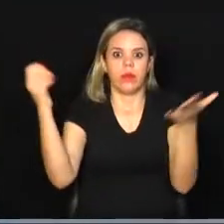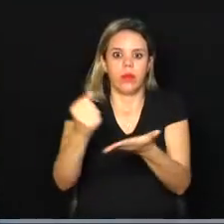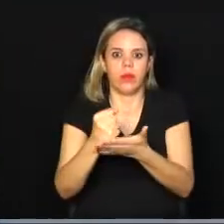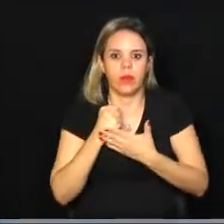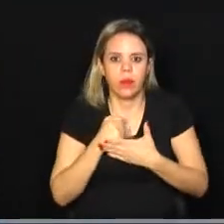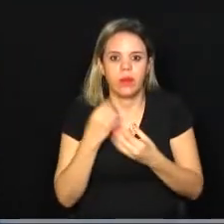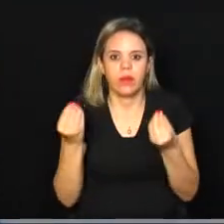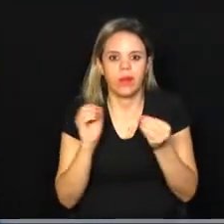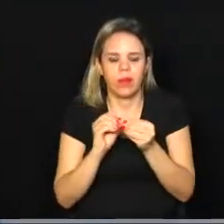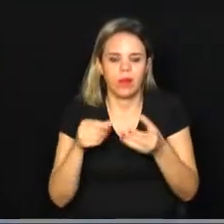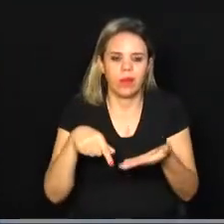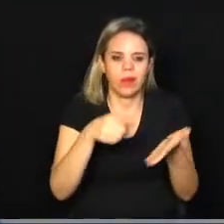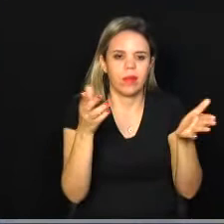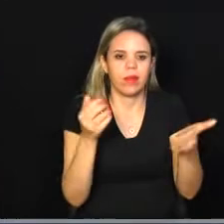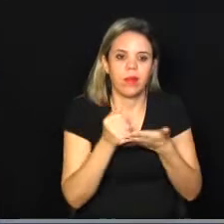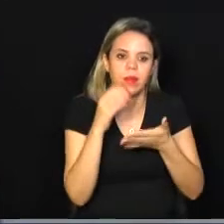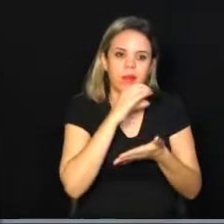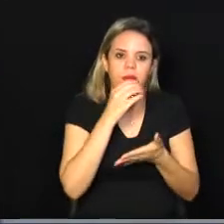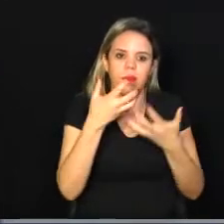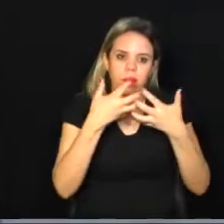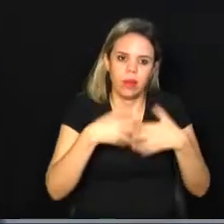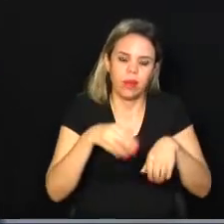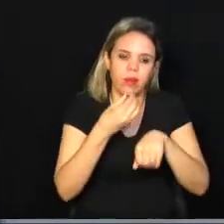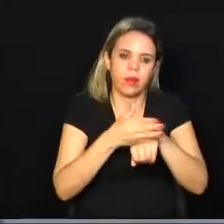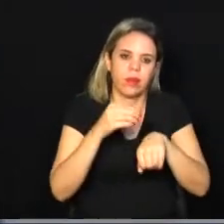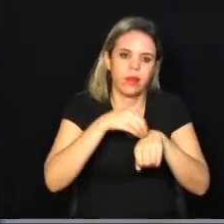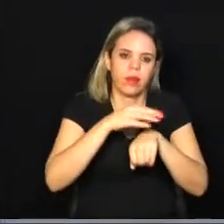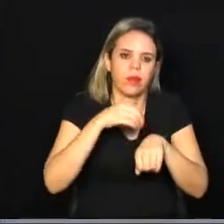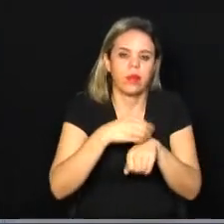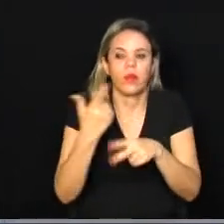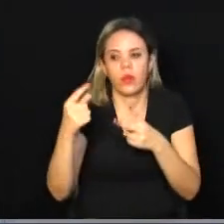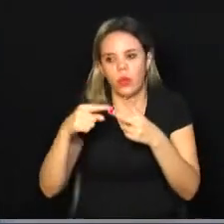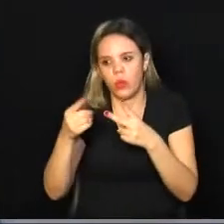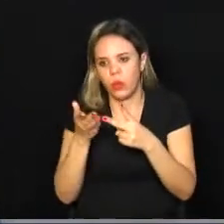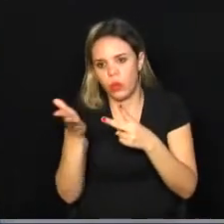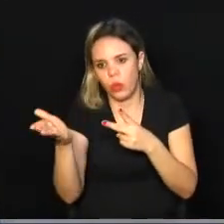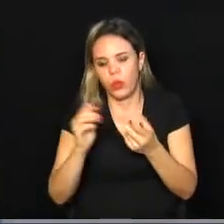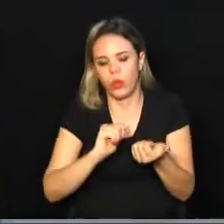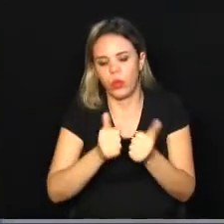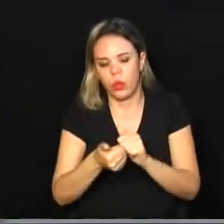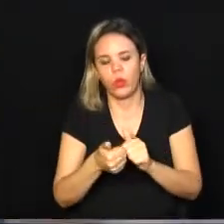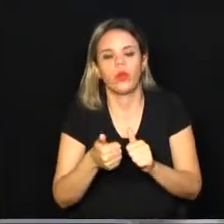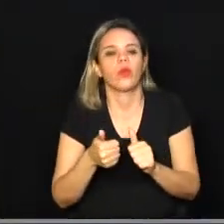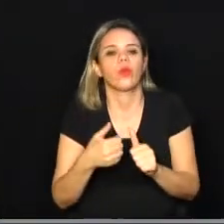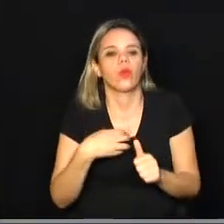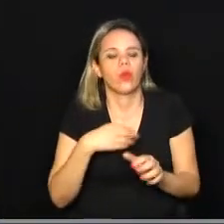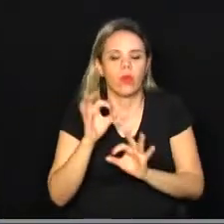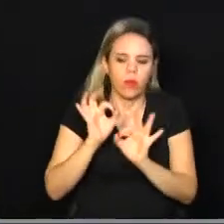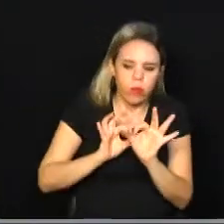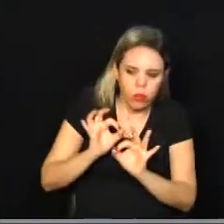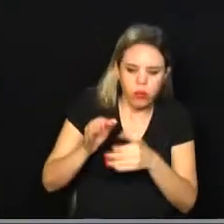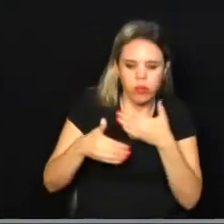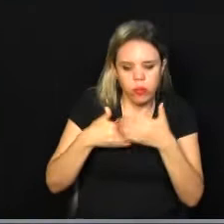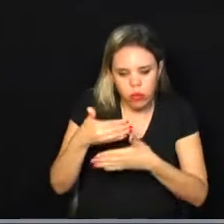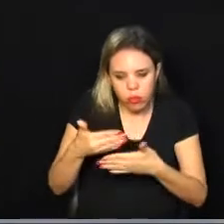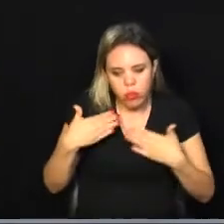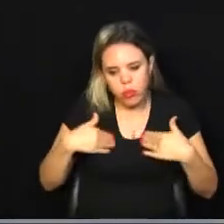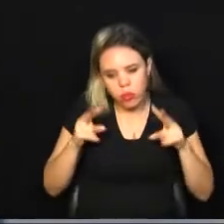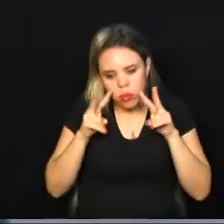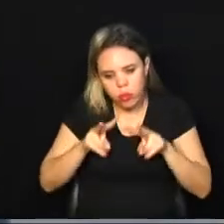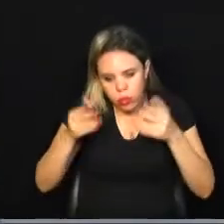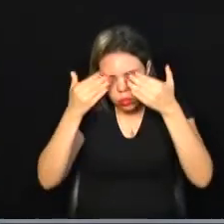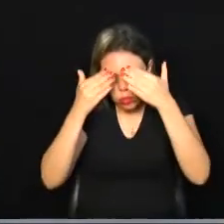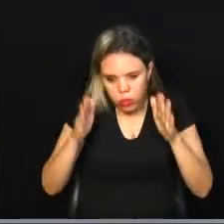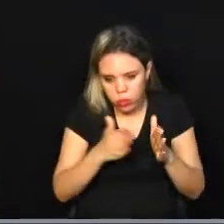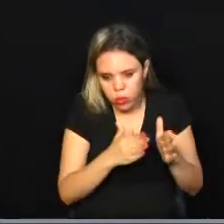agora. E aí a gente vai lá e apaga o incêndio. E Tá. já existem aqueles atletas que têm um planejamento ou uma visão maior de